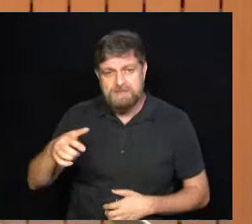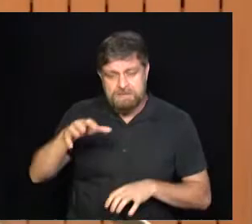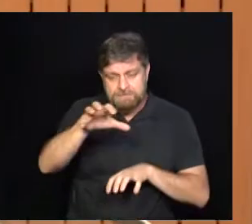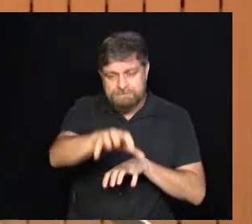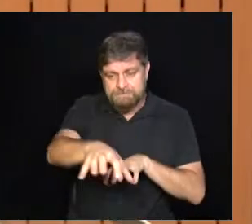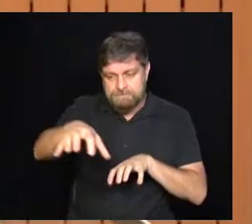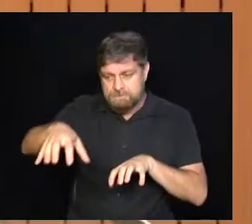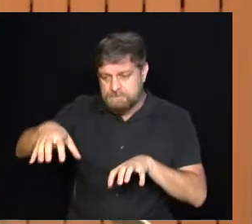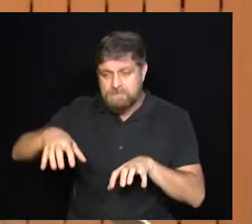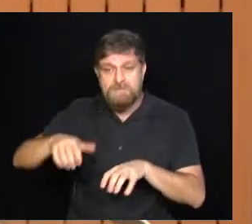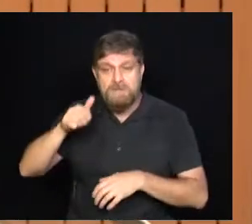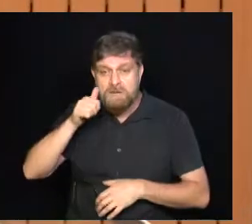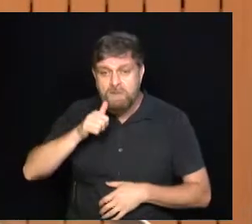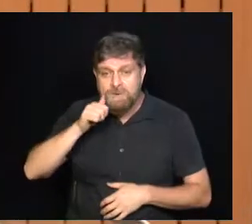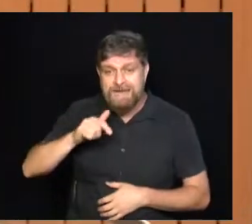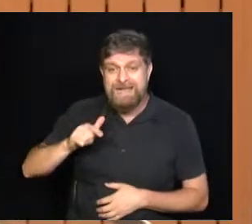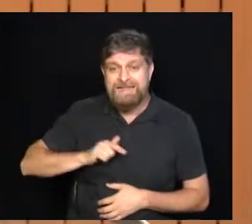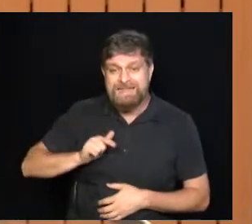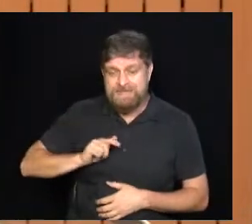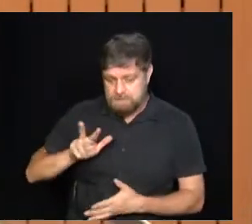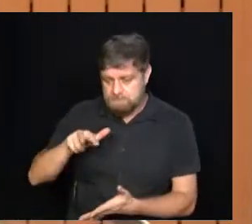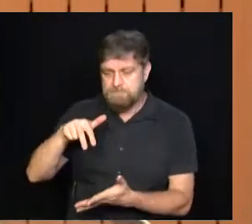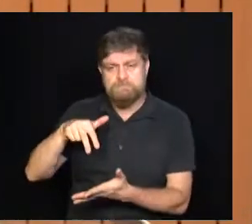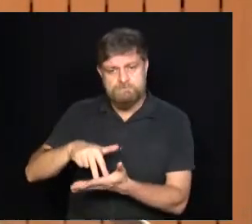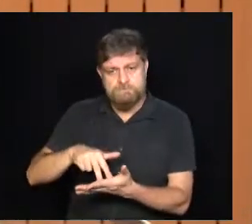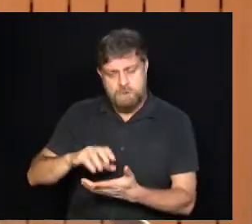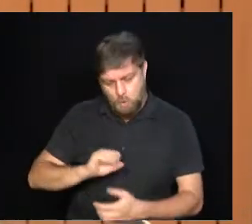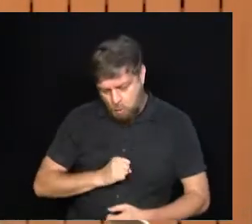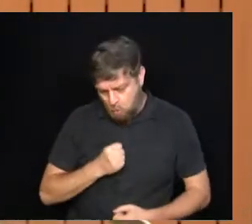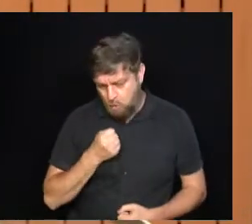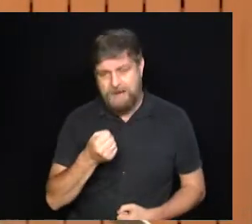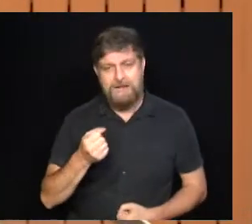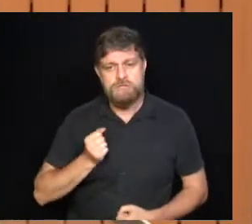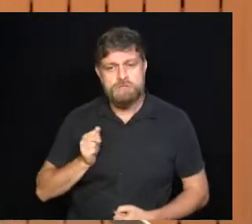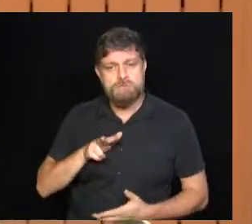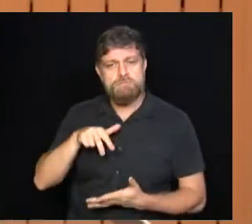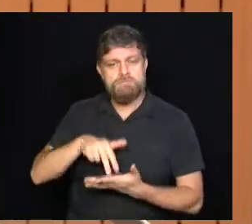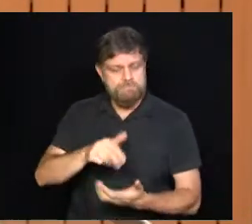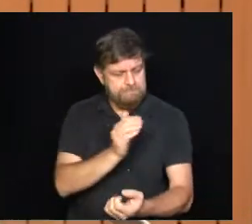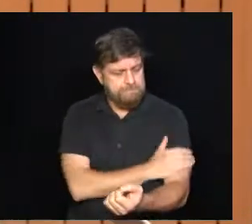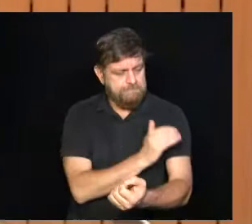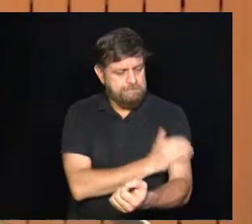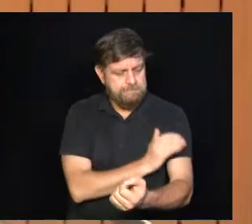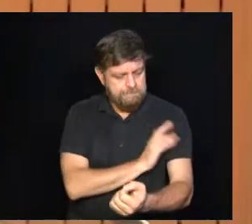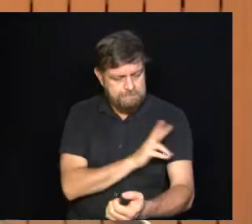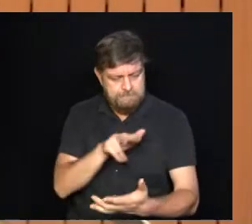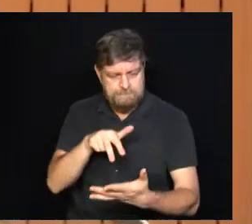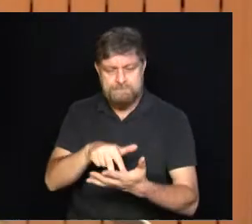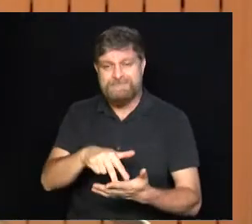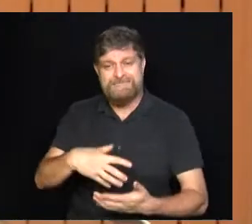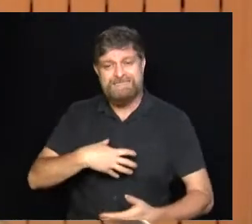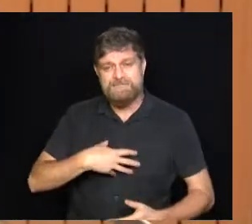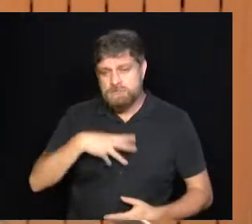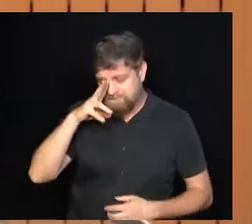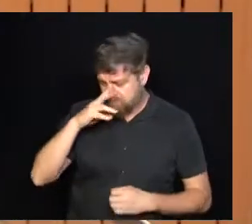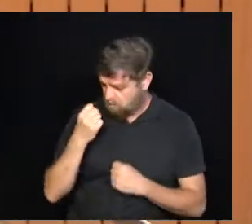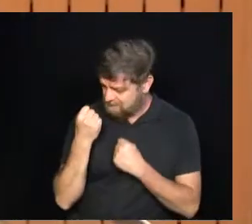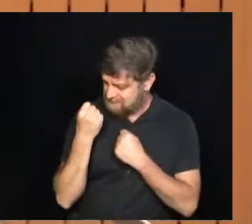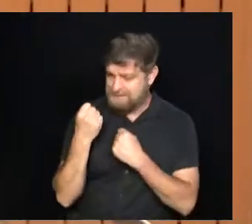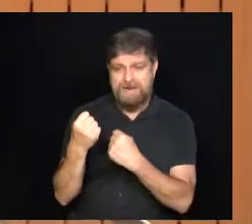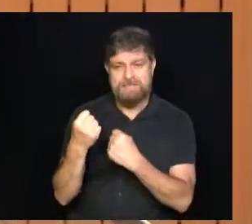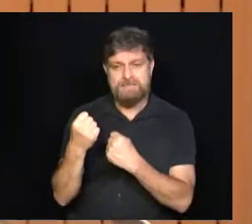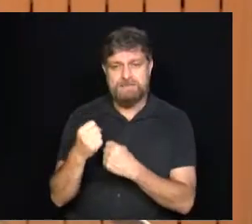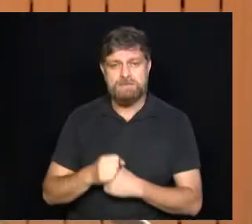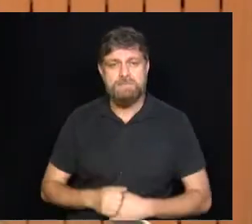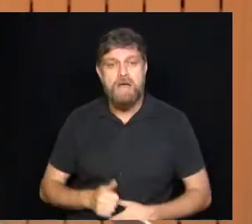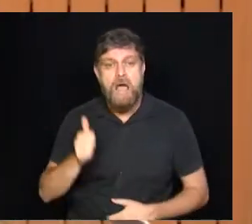para que essas mulheres tenham voz, para que elas tenham espaços, para que elas se sintam fortalecidas, para que elas se